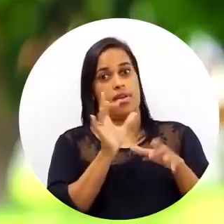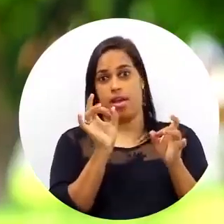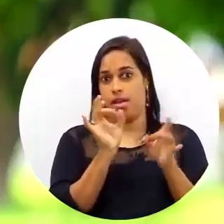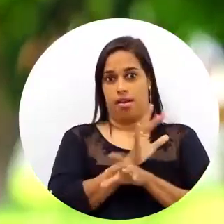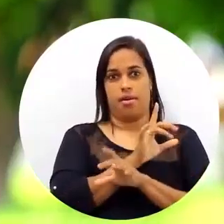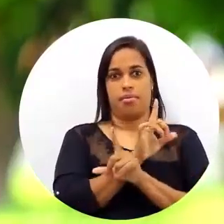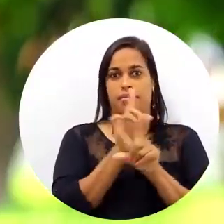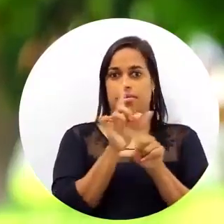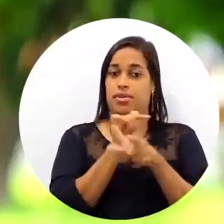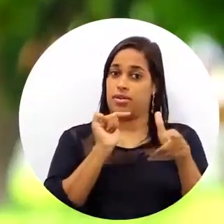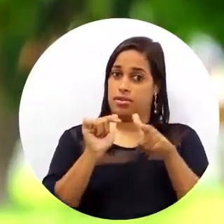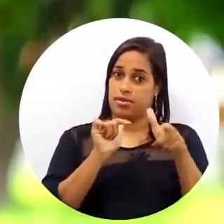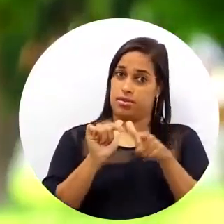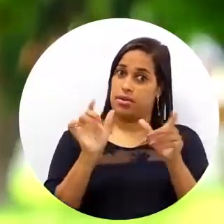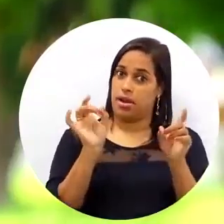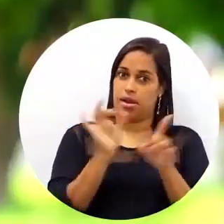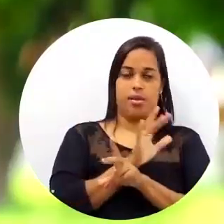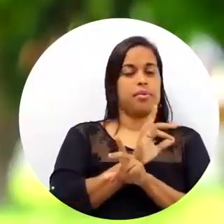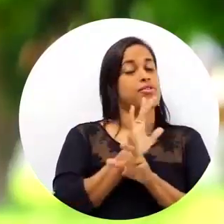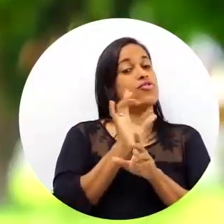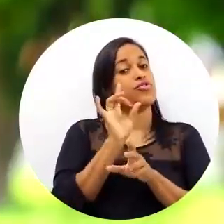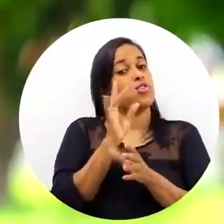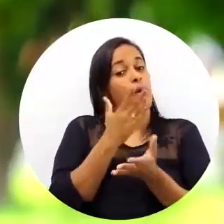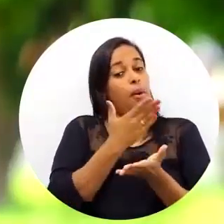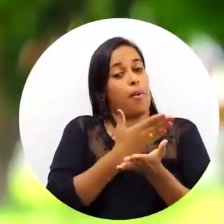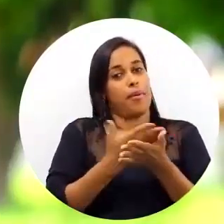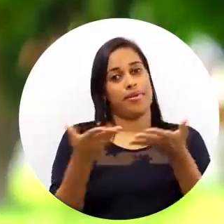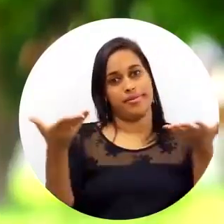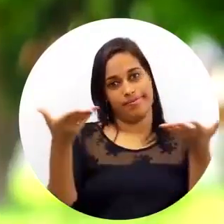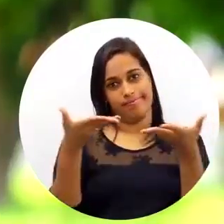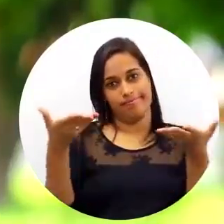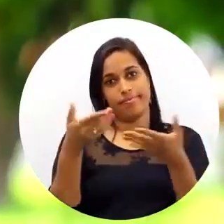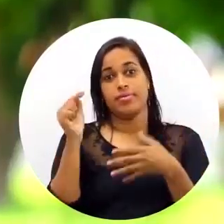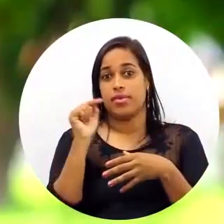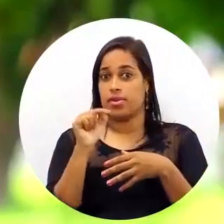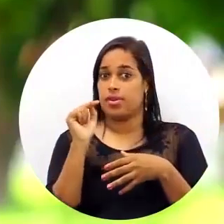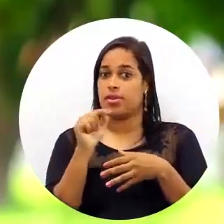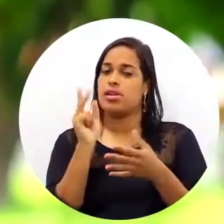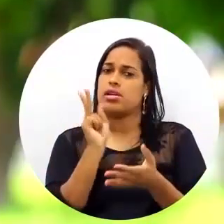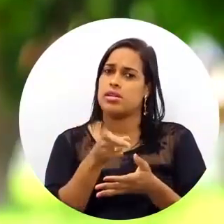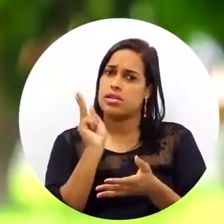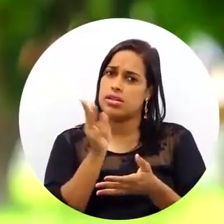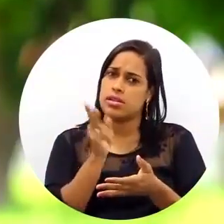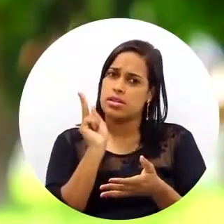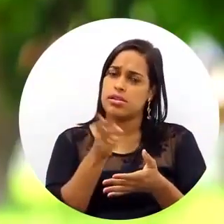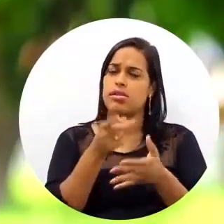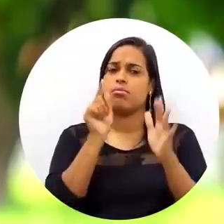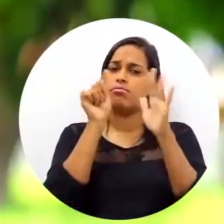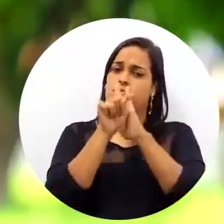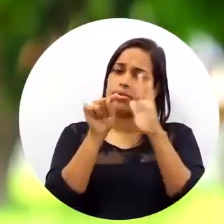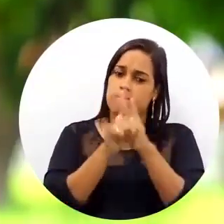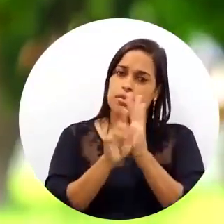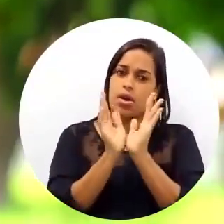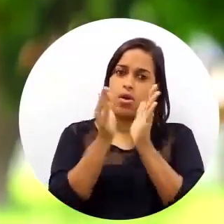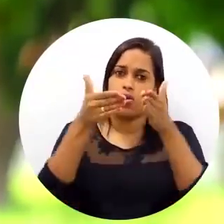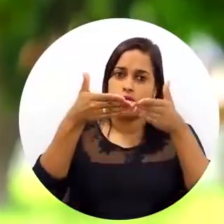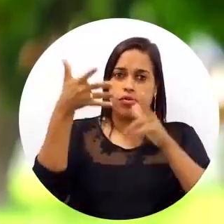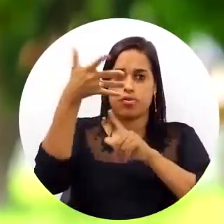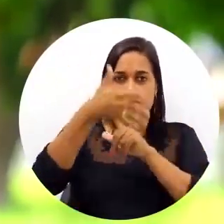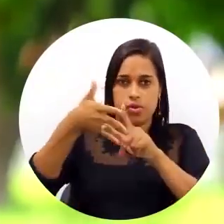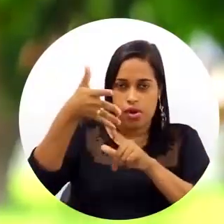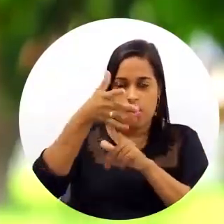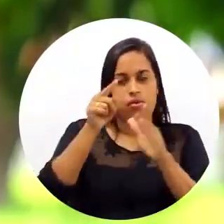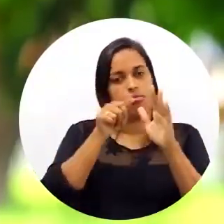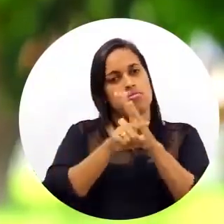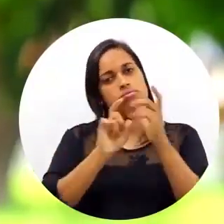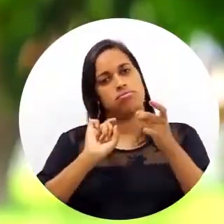Mas, olha, isso não quer dizer que o conteúdo acabou, nem que seu trabalho acabou. Só está começando. Para isso, não deixe de acessar os fóruns, que é